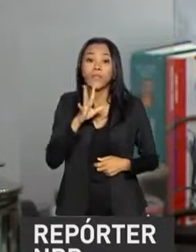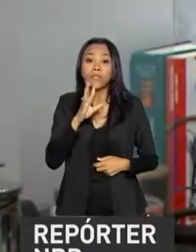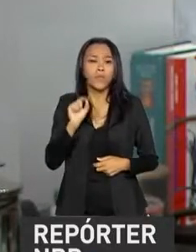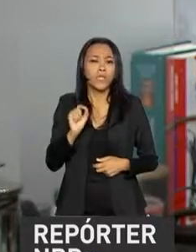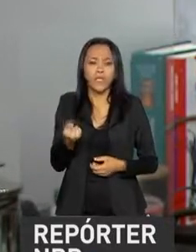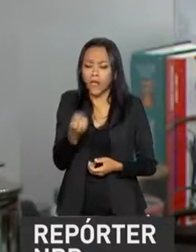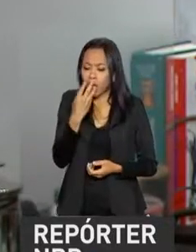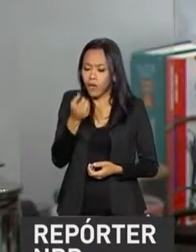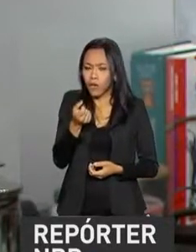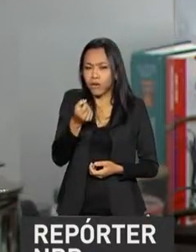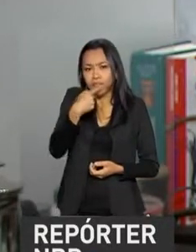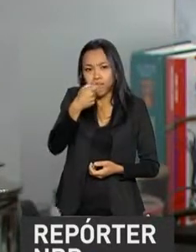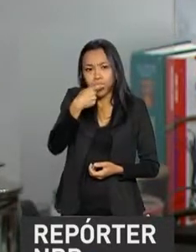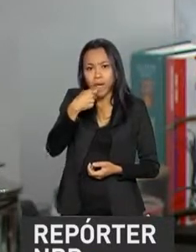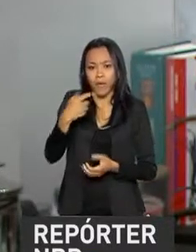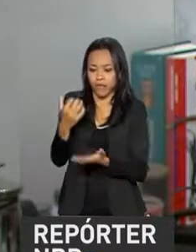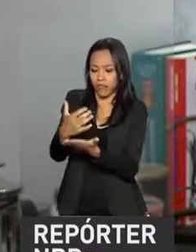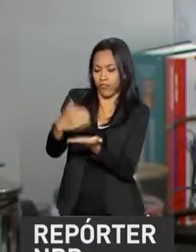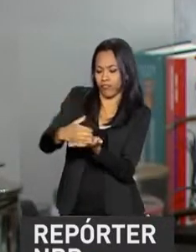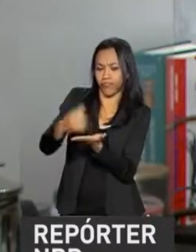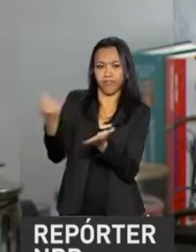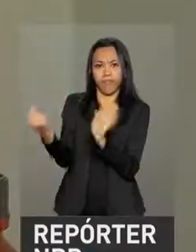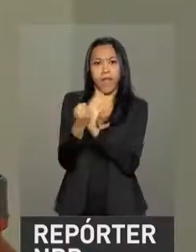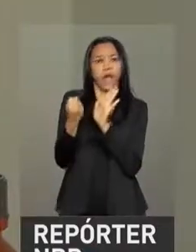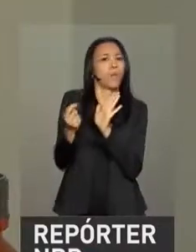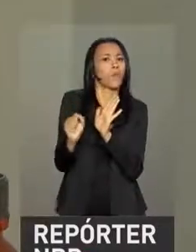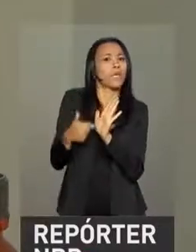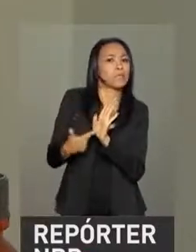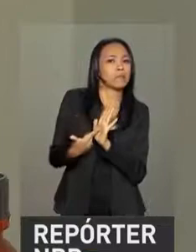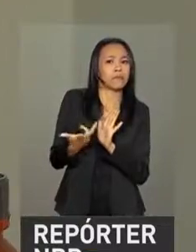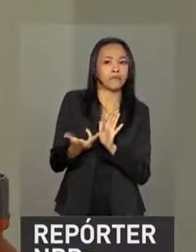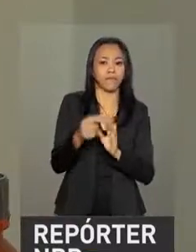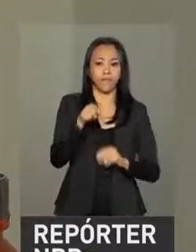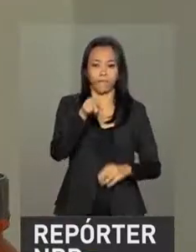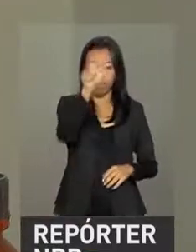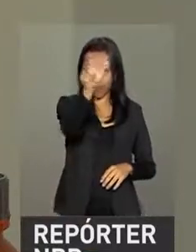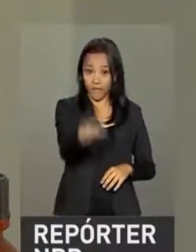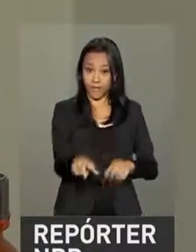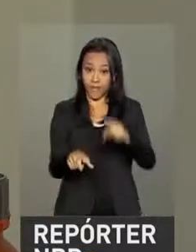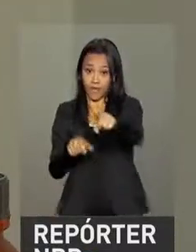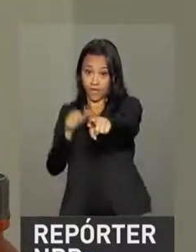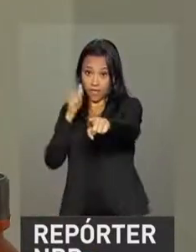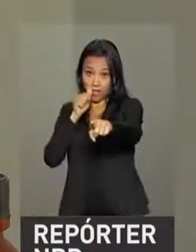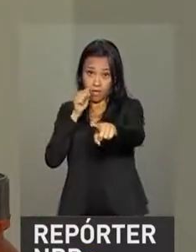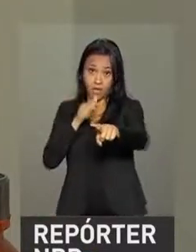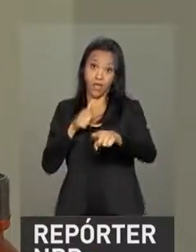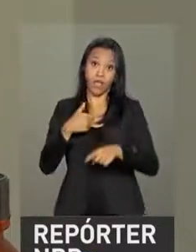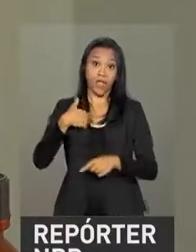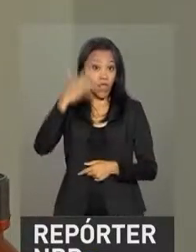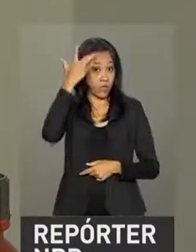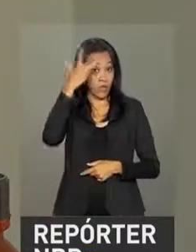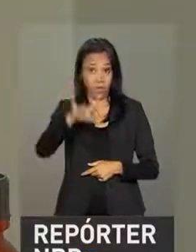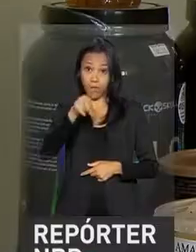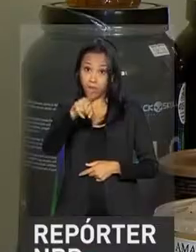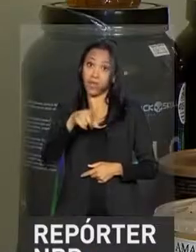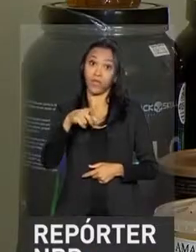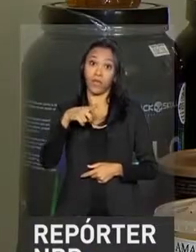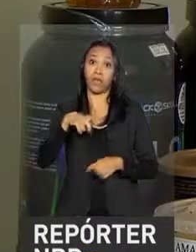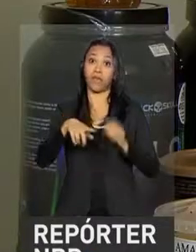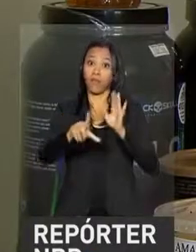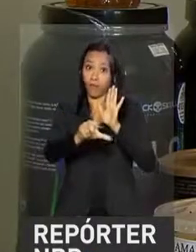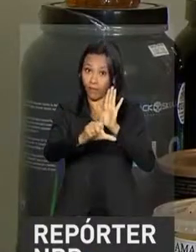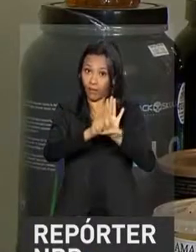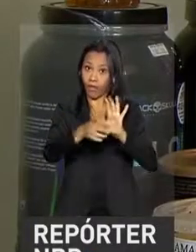cada um composto que é oferecido no mercado pallini não sabia que os suplementos ainda não são regulamentados na